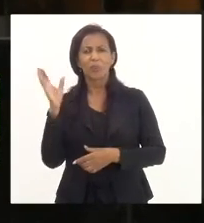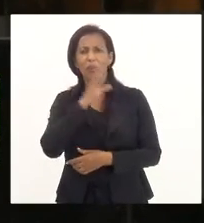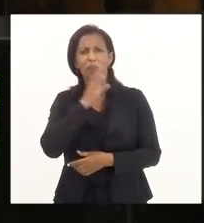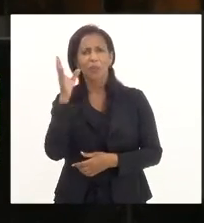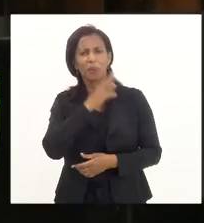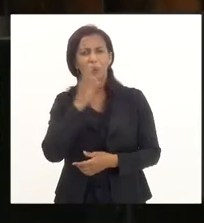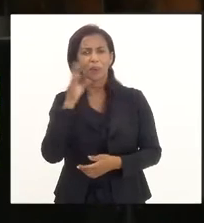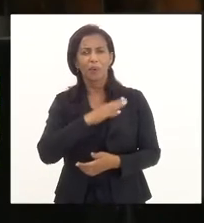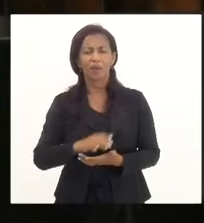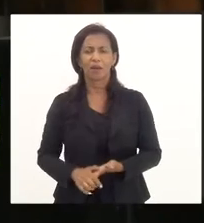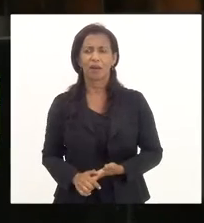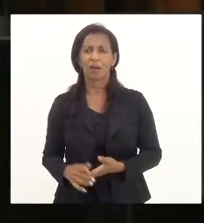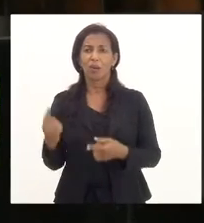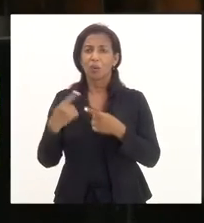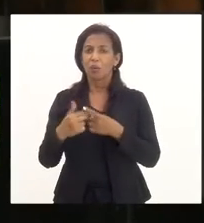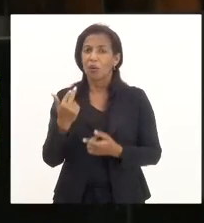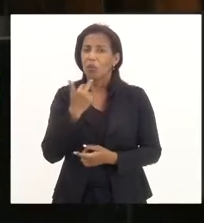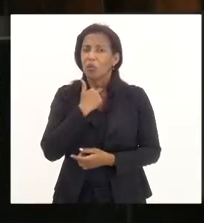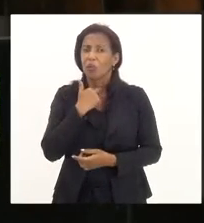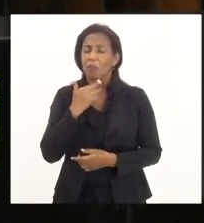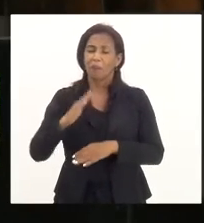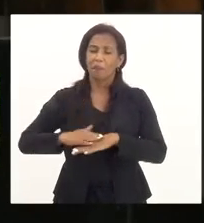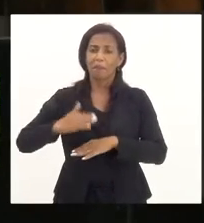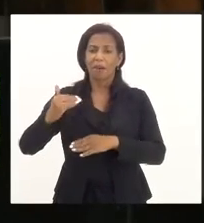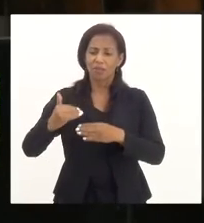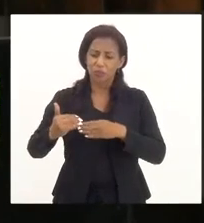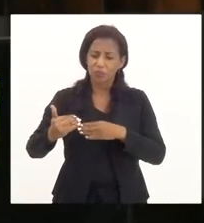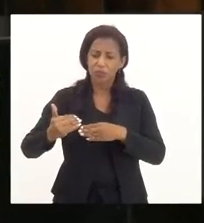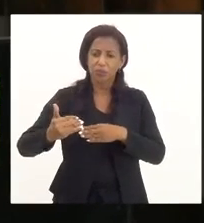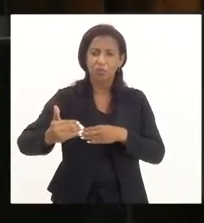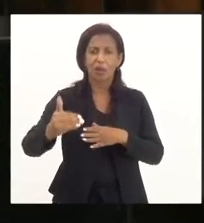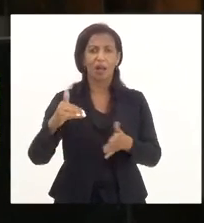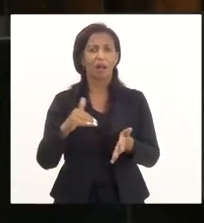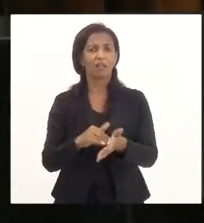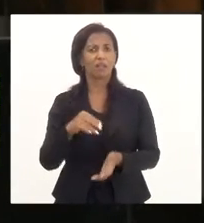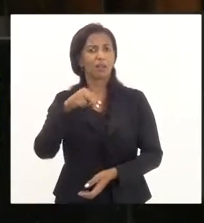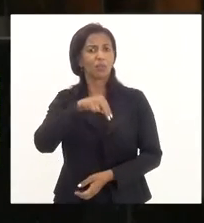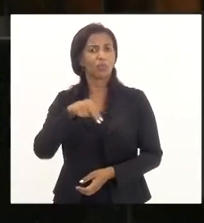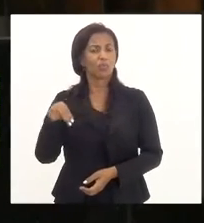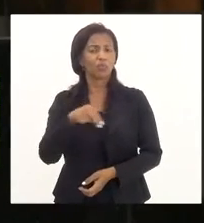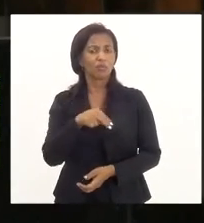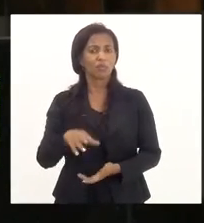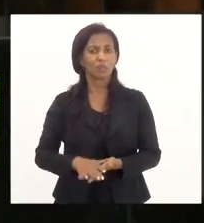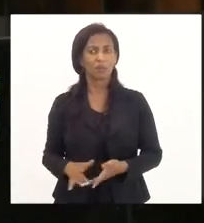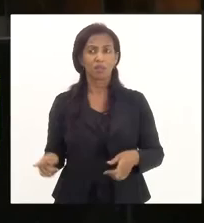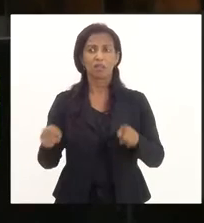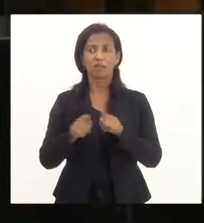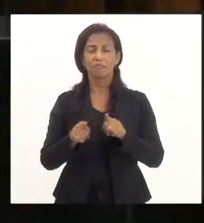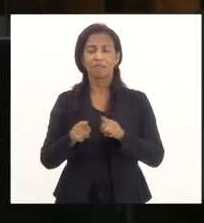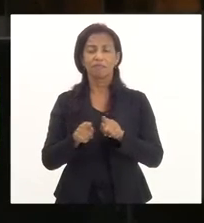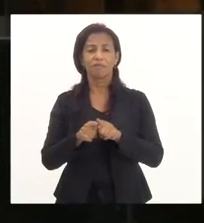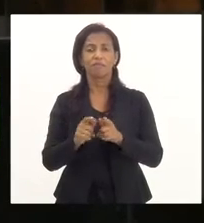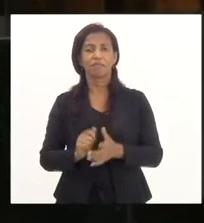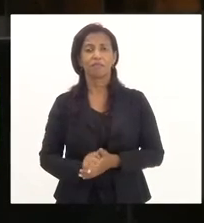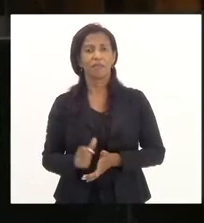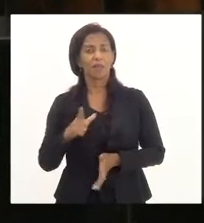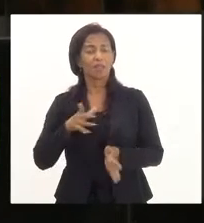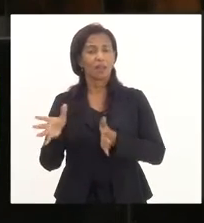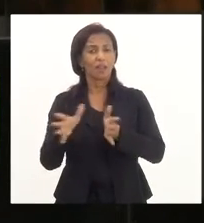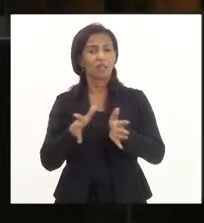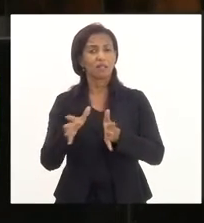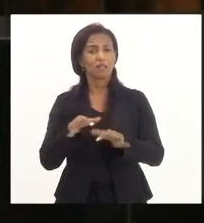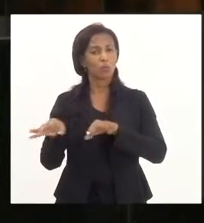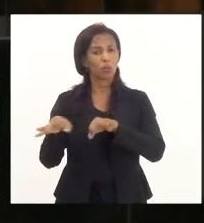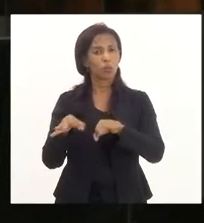acelerado porque não podemos debater mais alongada mente até Novembro e inclusive ter acesso ao